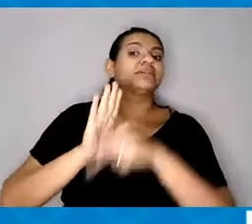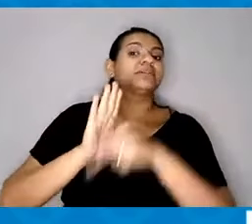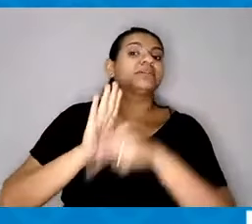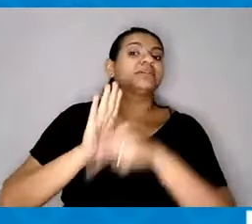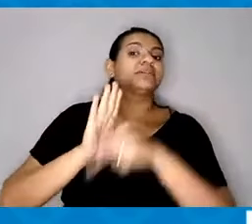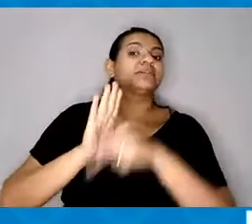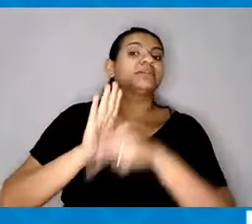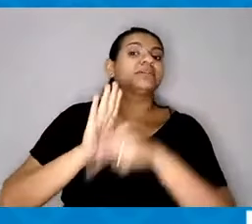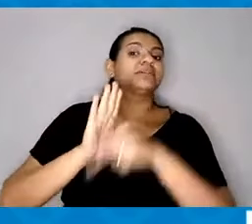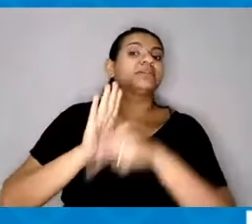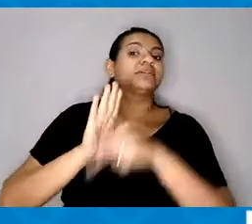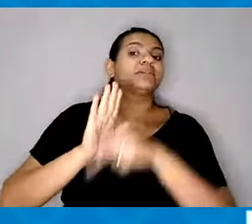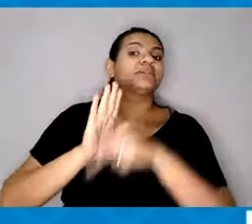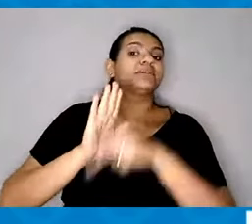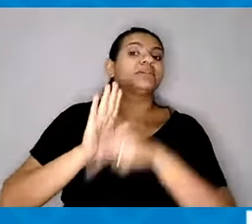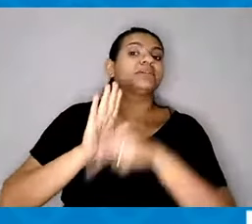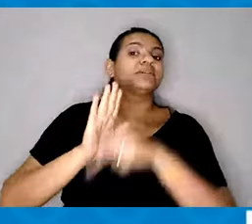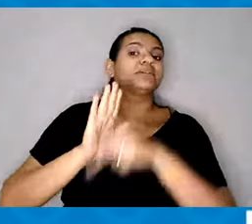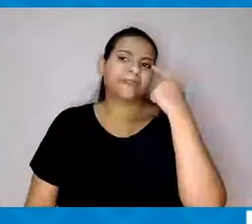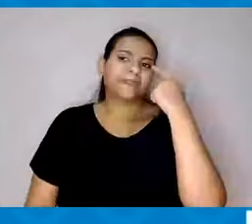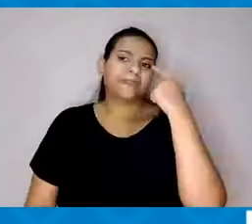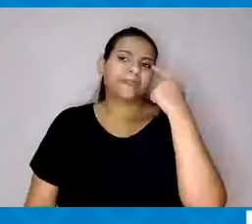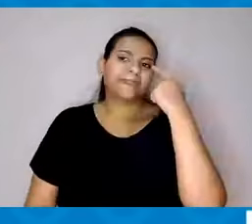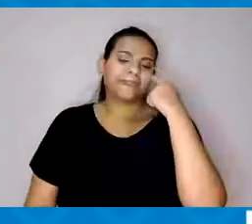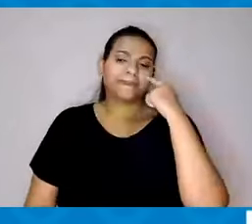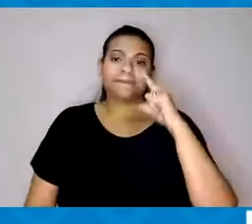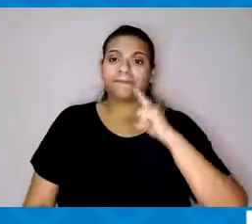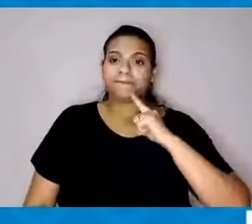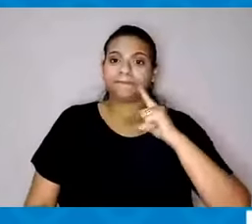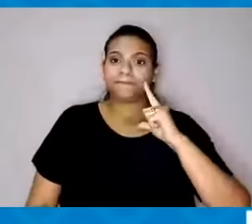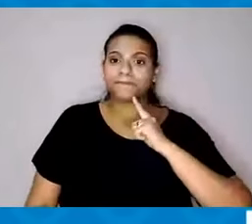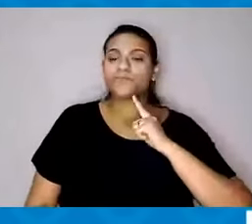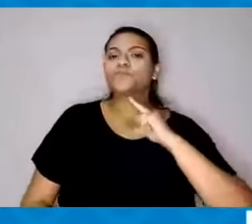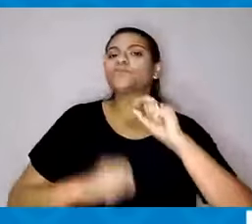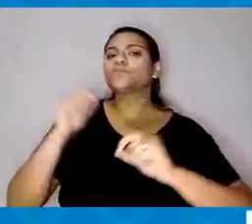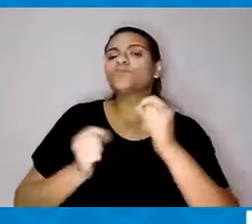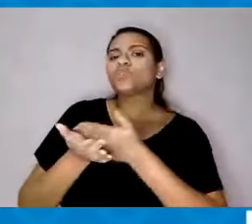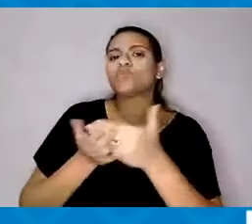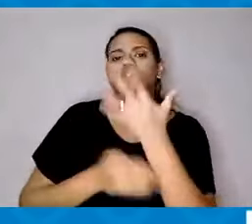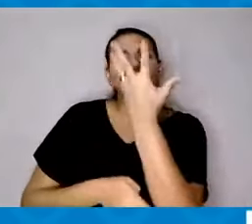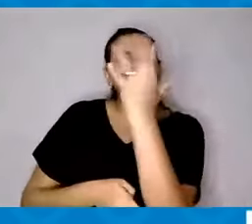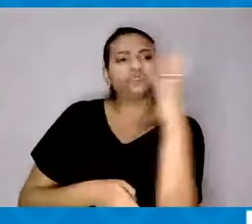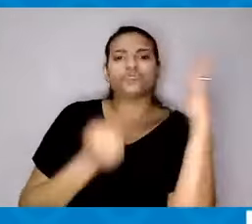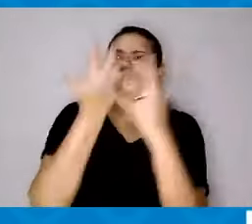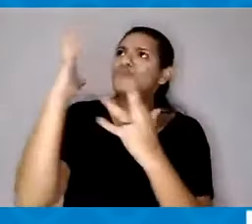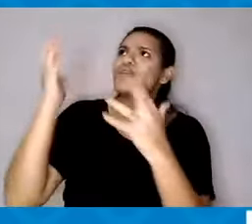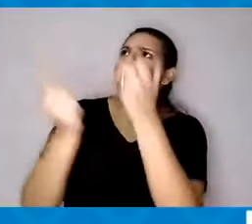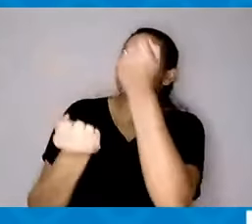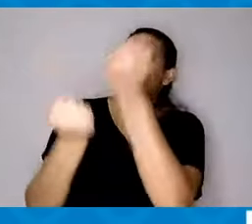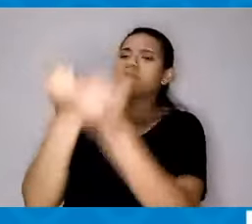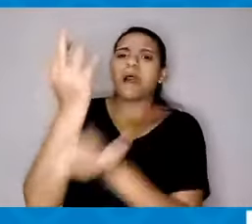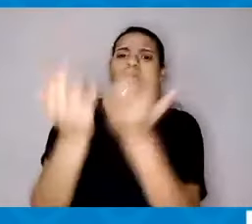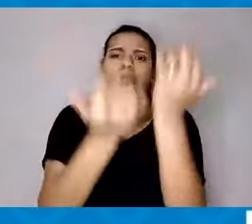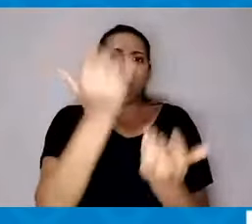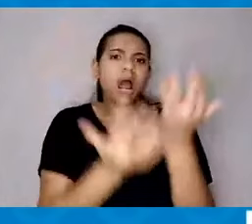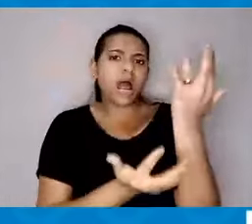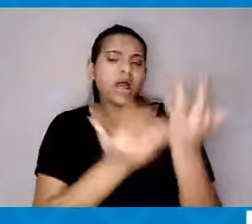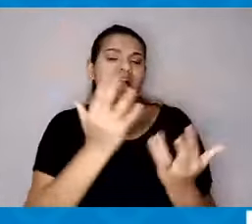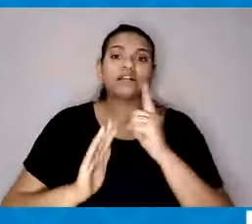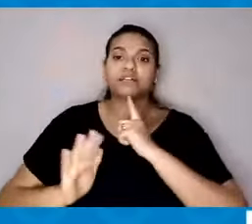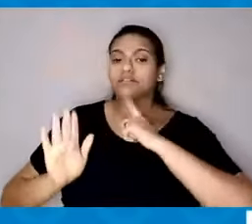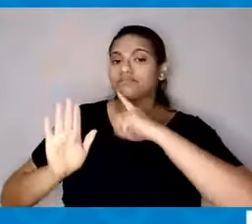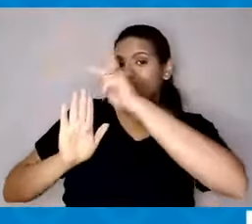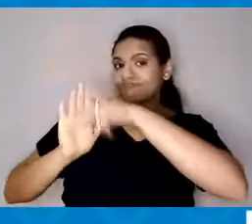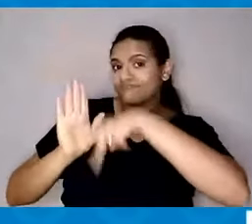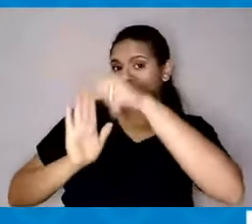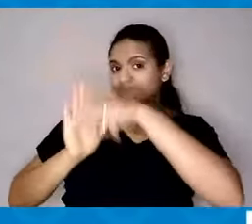com frequência o aumento nos números de queimadas e desmatamento no nosso planeta. Pensando nisso, desenvolvemos um projeto de reflorestamento